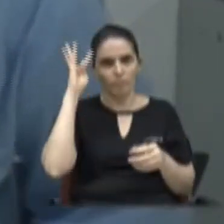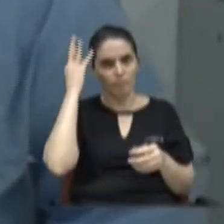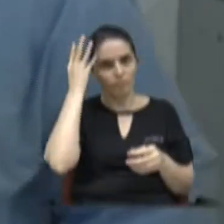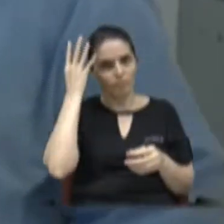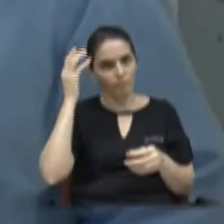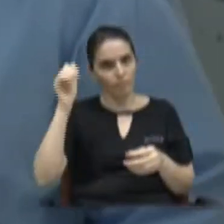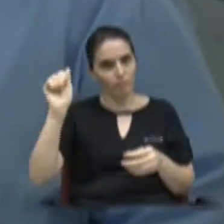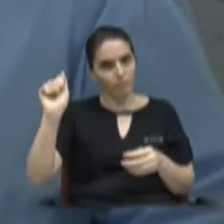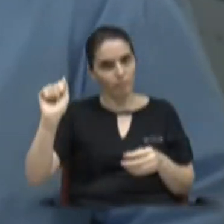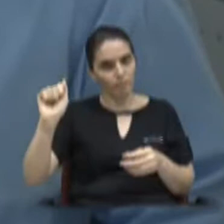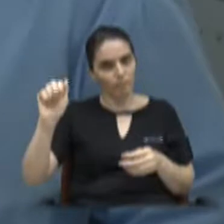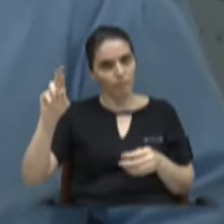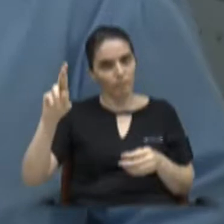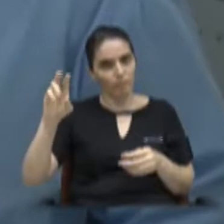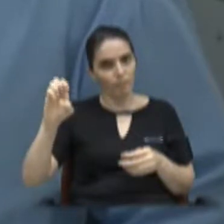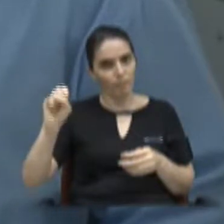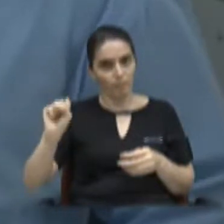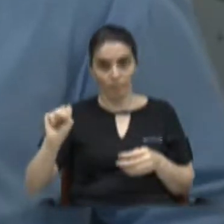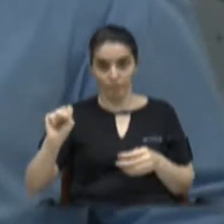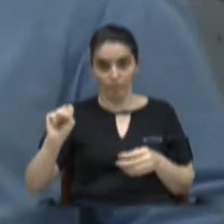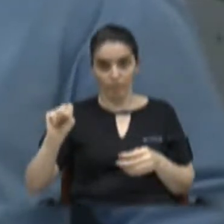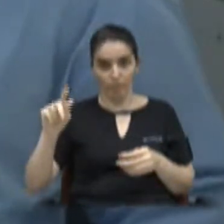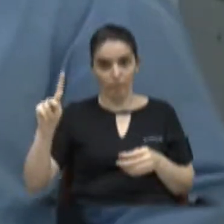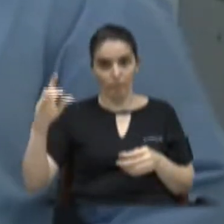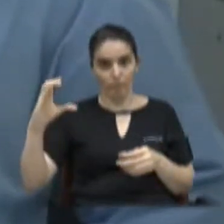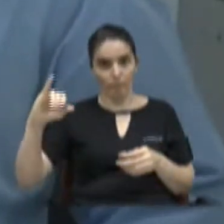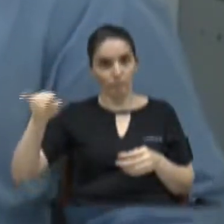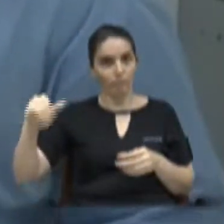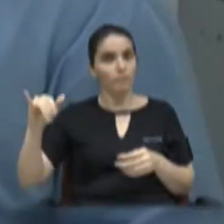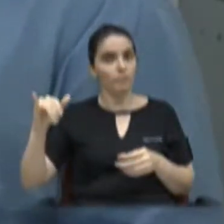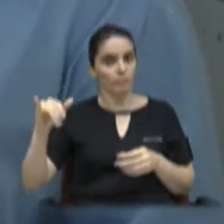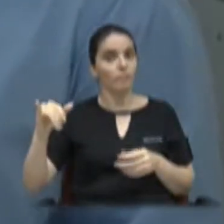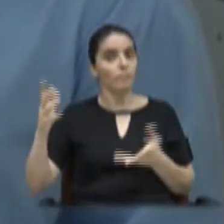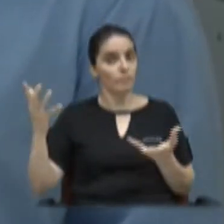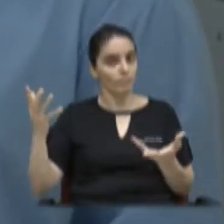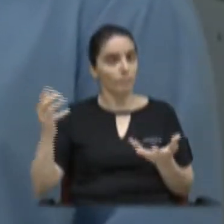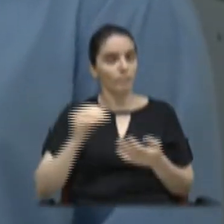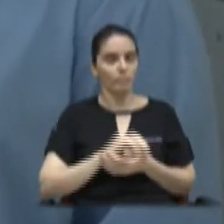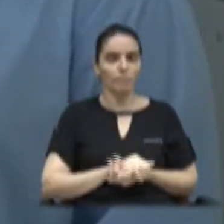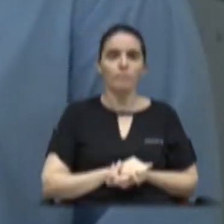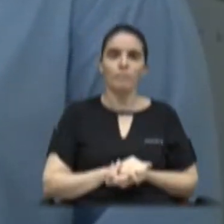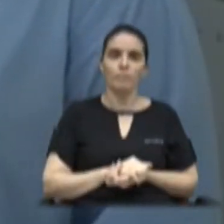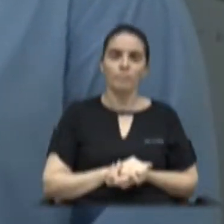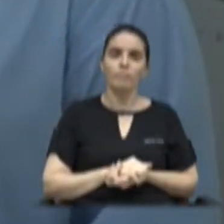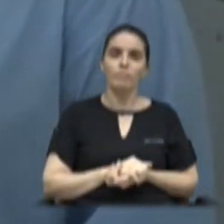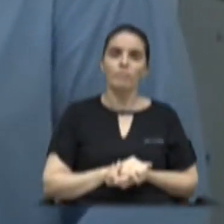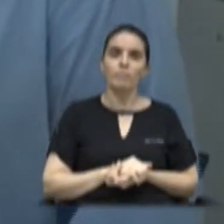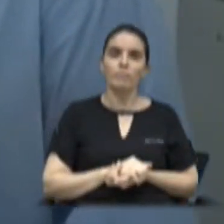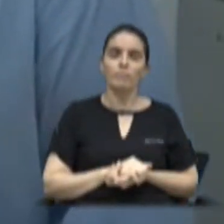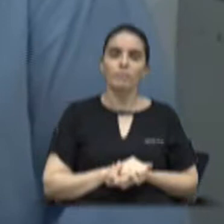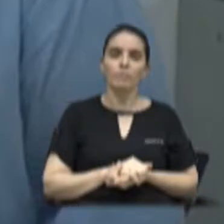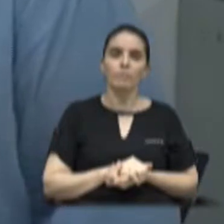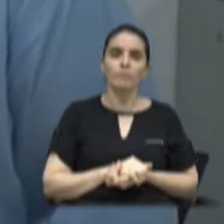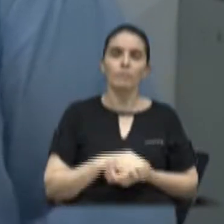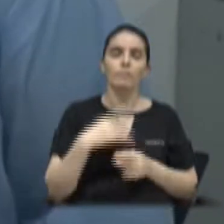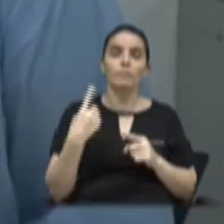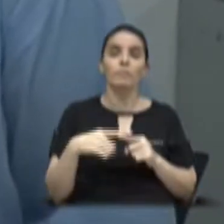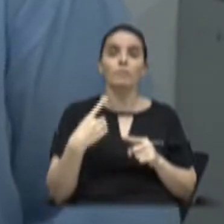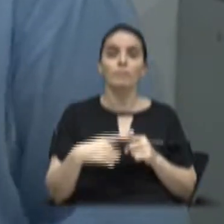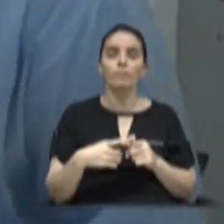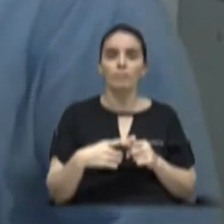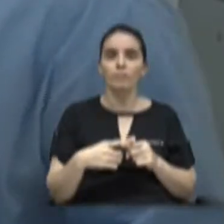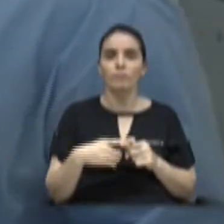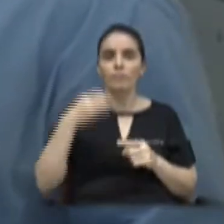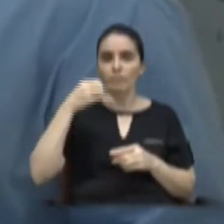PCJ. É por isso que ele estava aqui hoje querendo conversar conosco, falando que vai entrar. Por quê? Se ele cobra